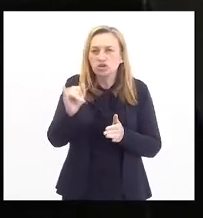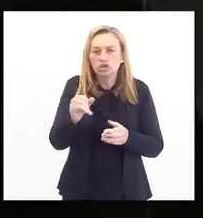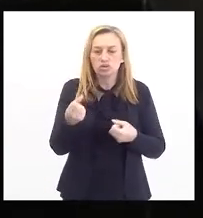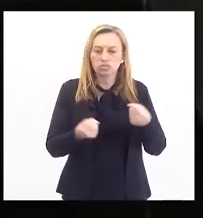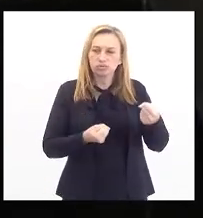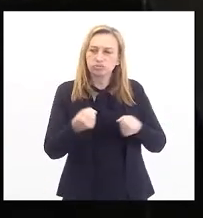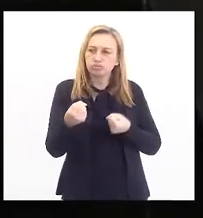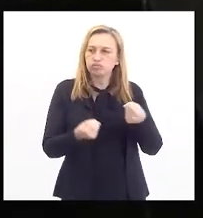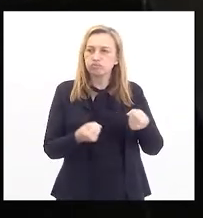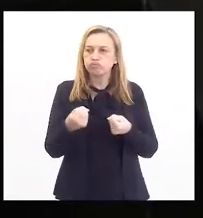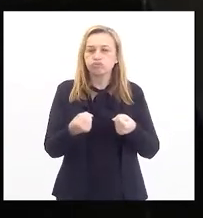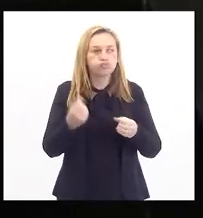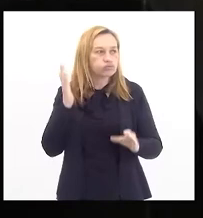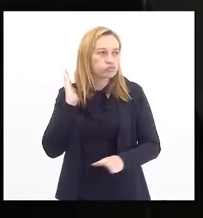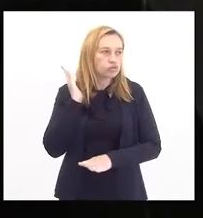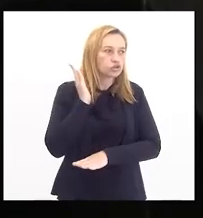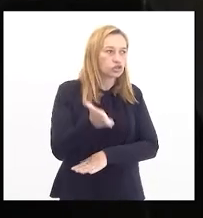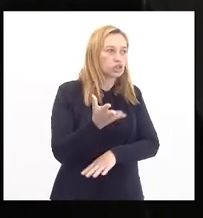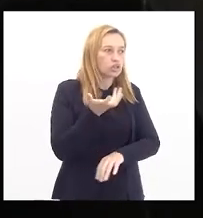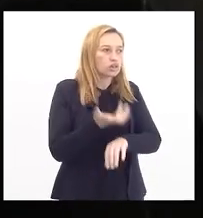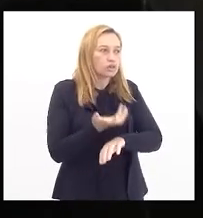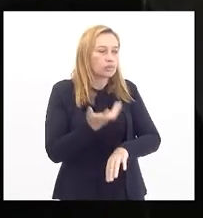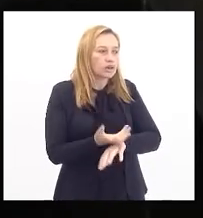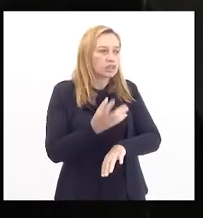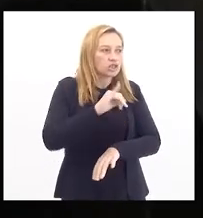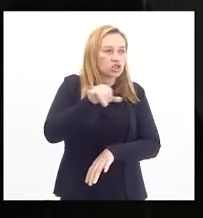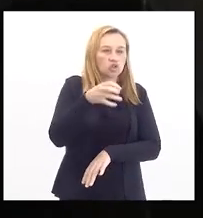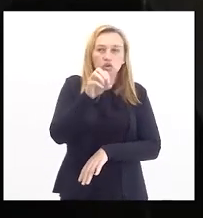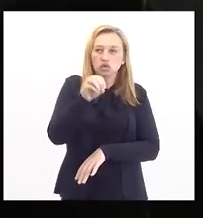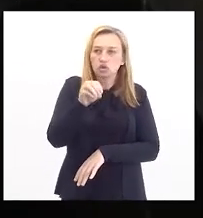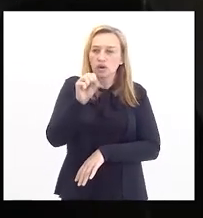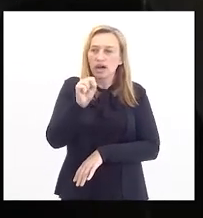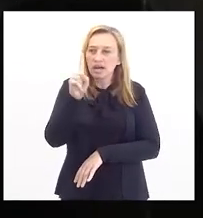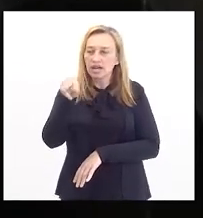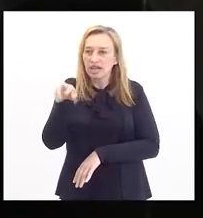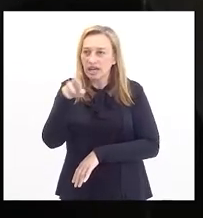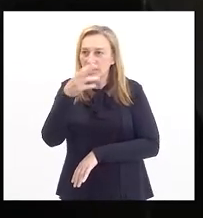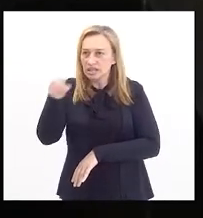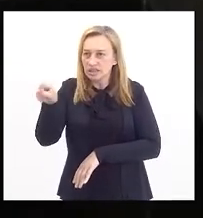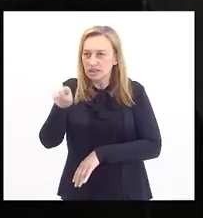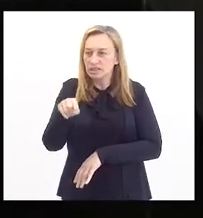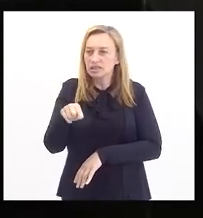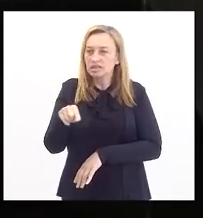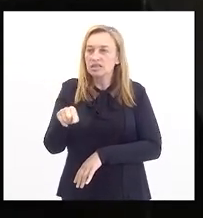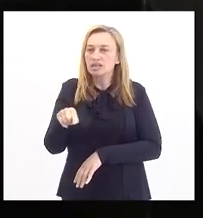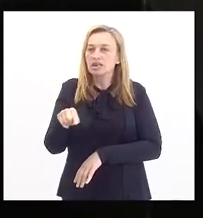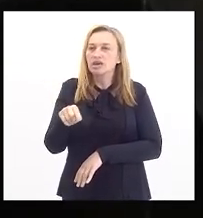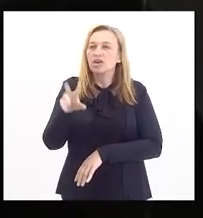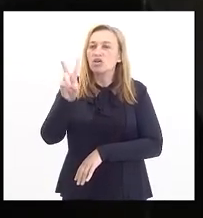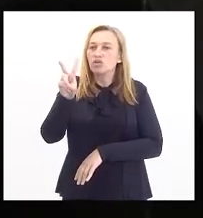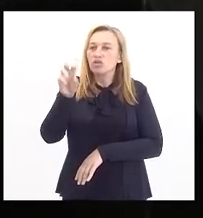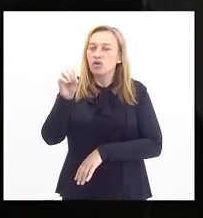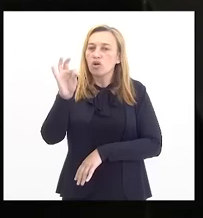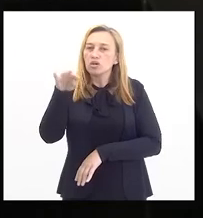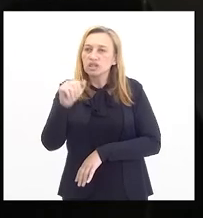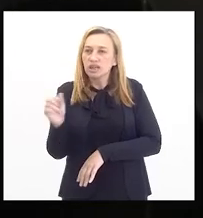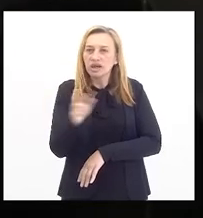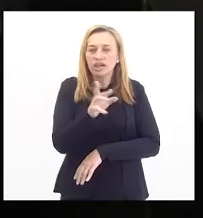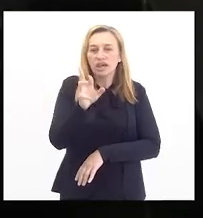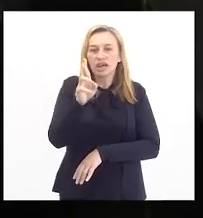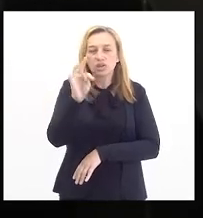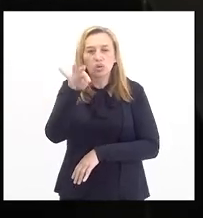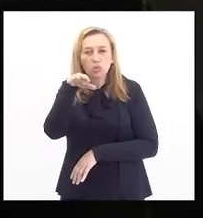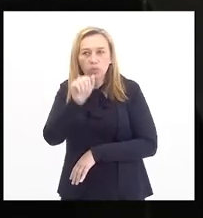fui direto para a Praça Juarez Antunes, em Volta Redonda, ali diante da Companhia Siderúrgica